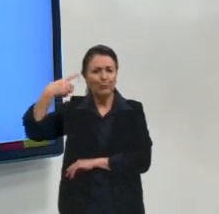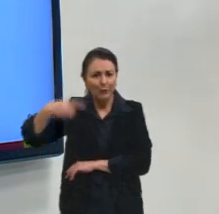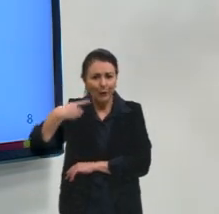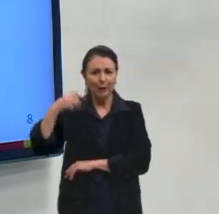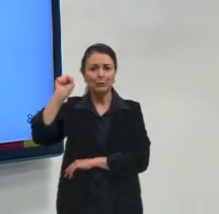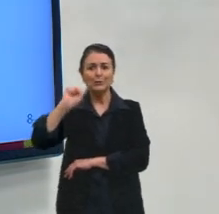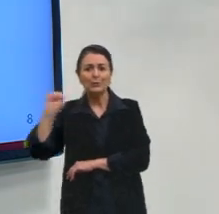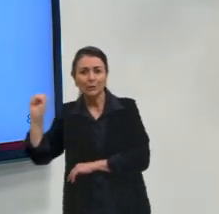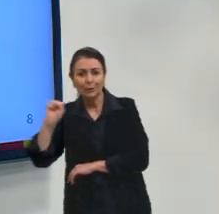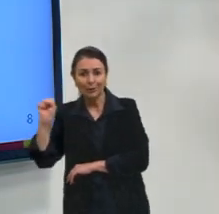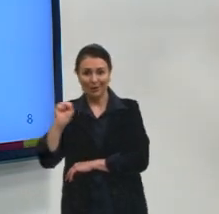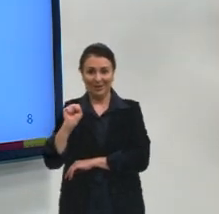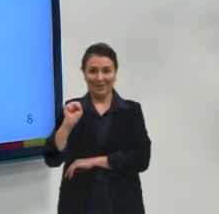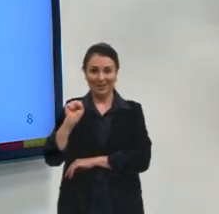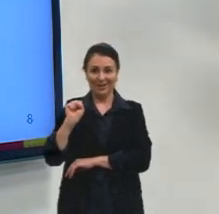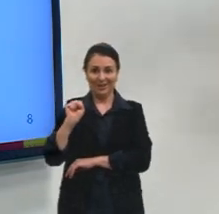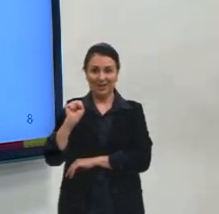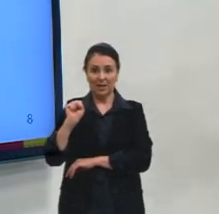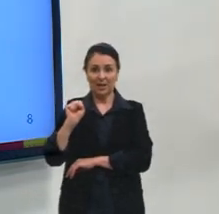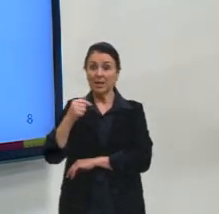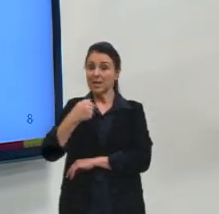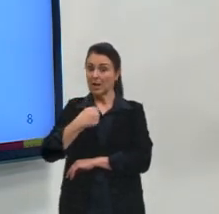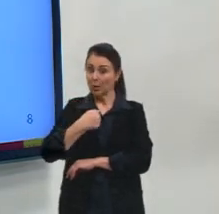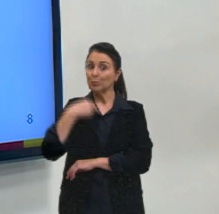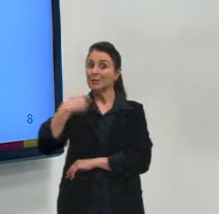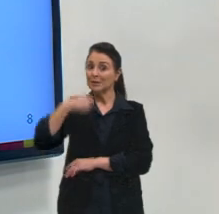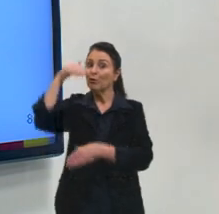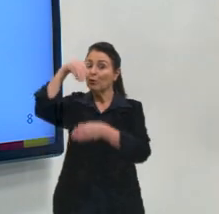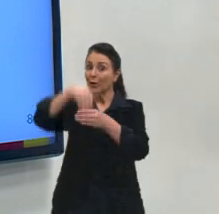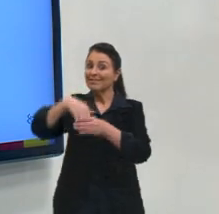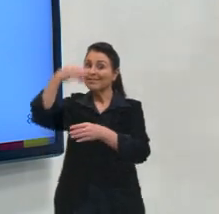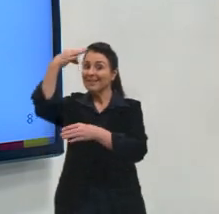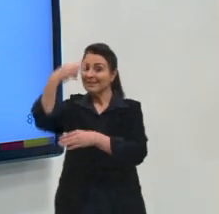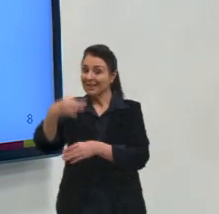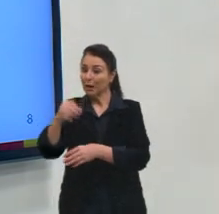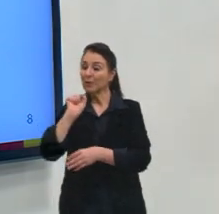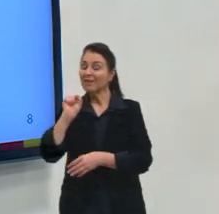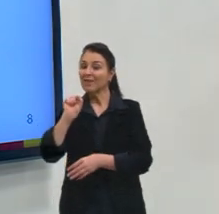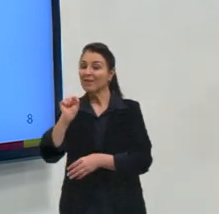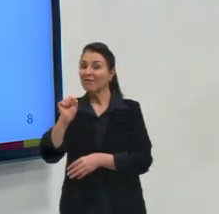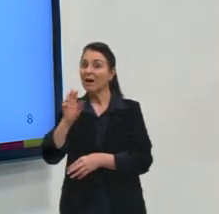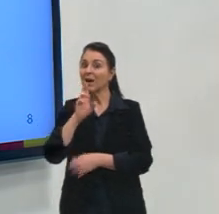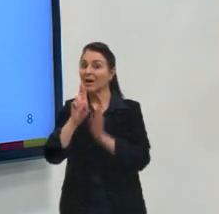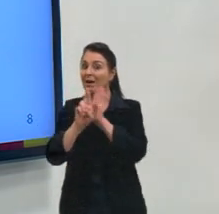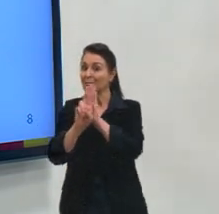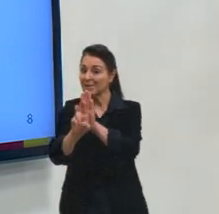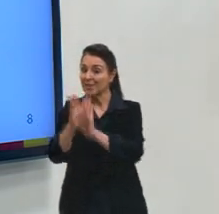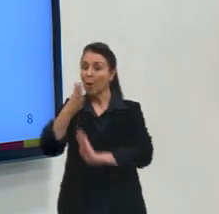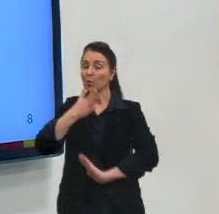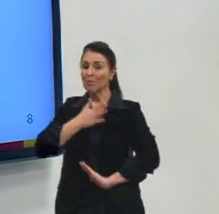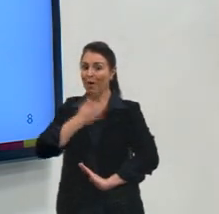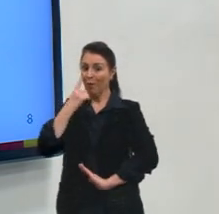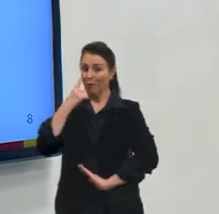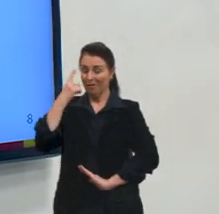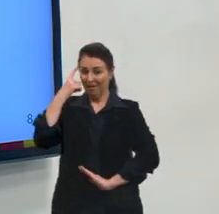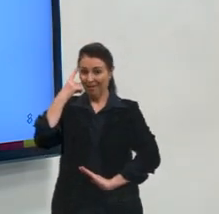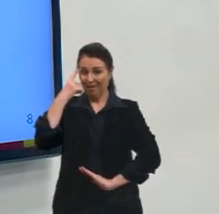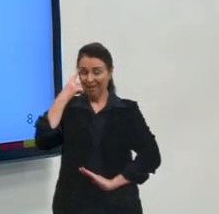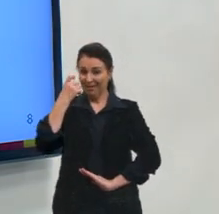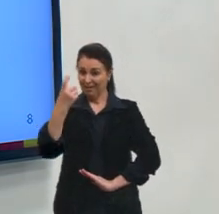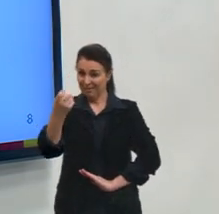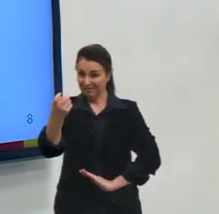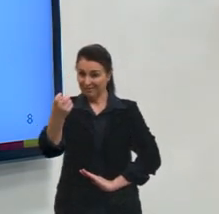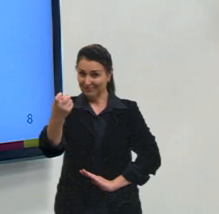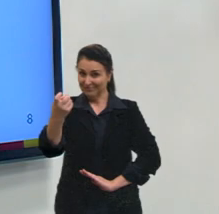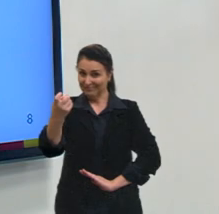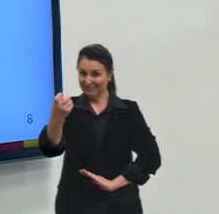preciso votar em alguém que realmente Vai representar os Meus interesses que às vezes eu sou a favor de um projeto de lei Mas eu não posso ir lá e voltar